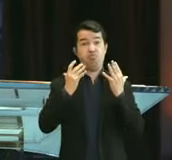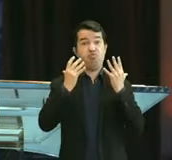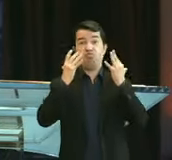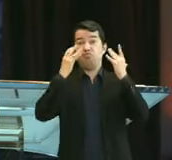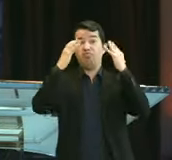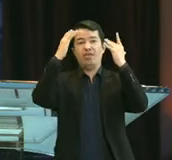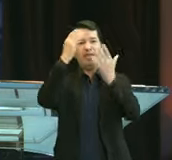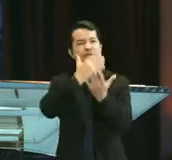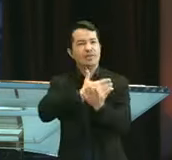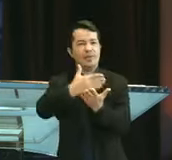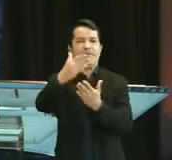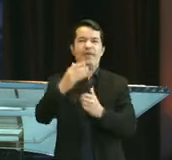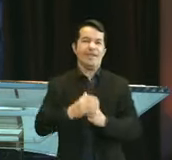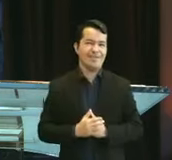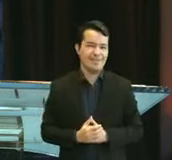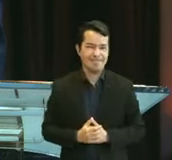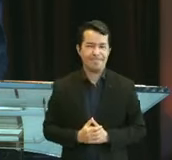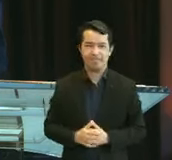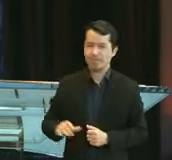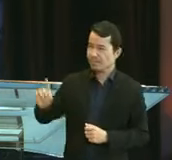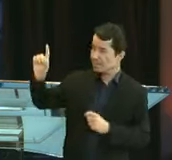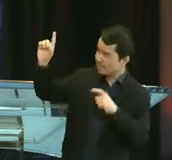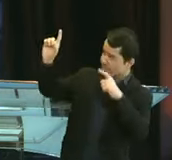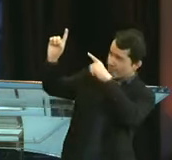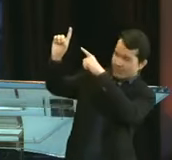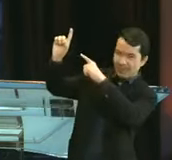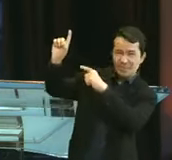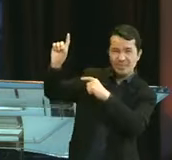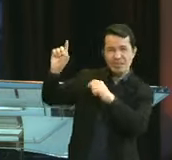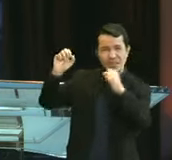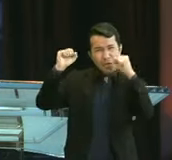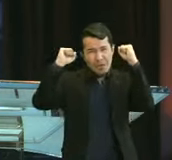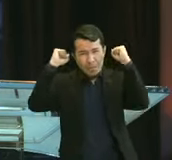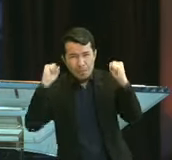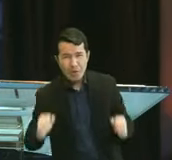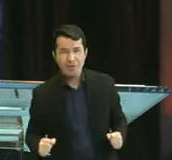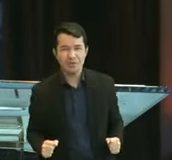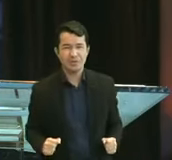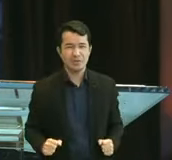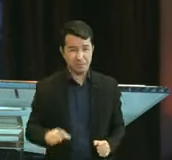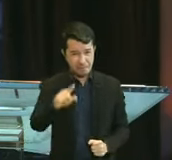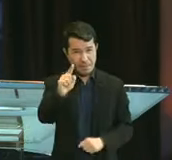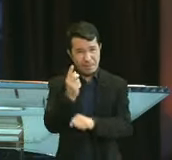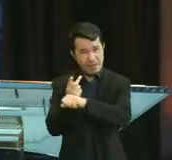Você veio buscando algo neste lugar. Existe uma fonte,